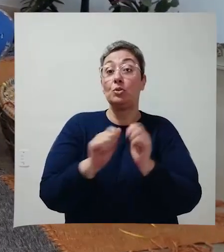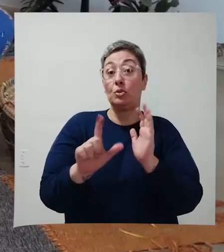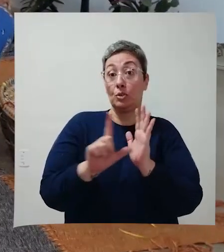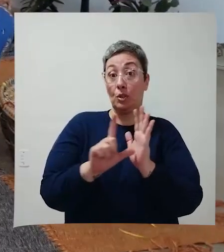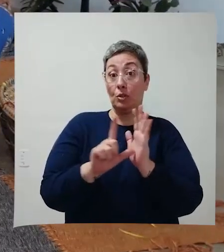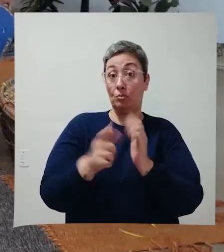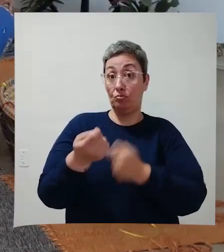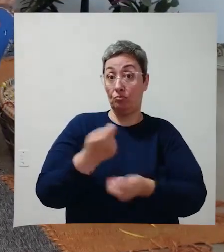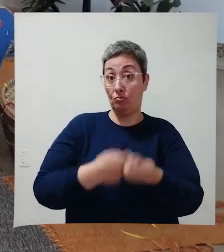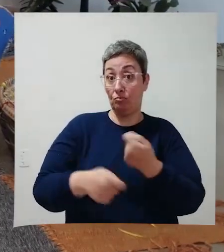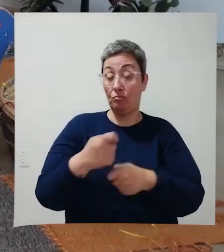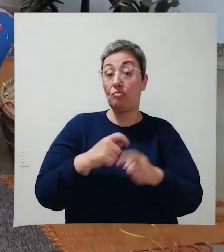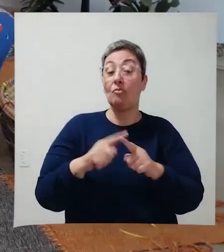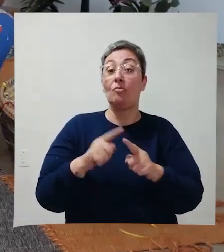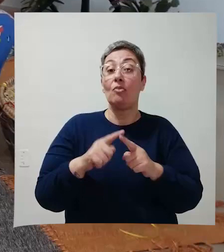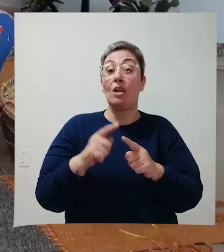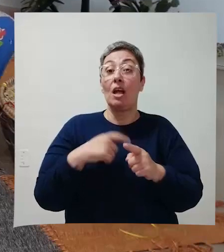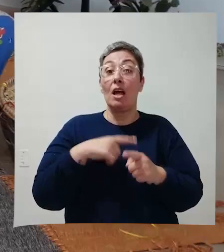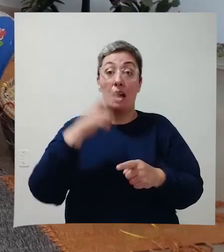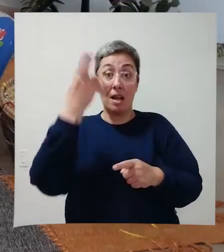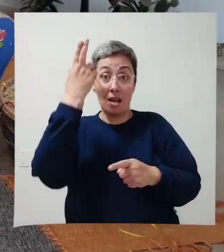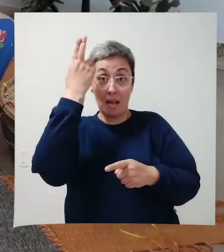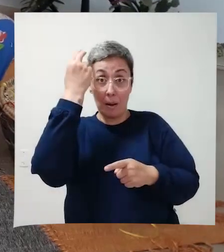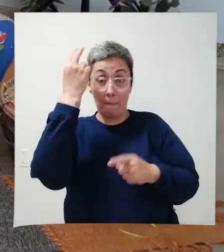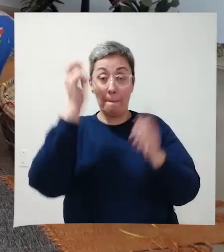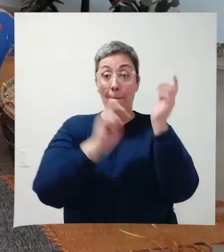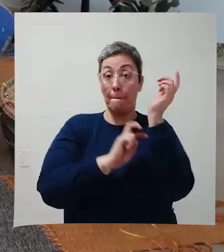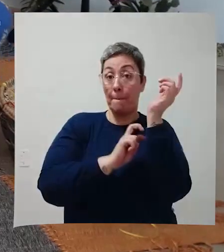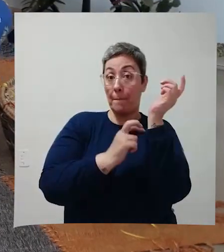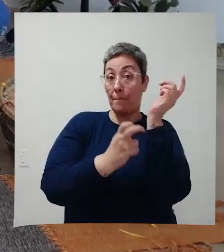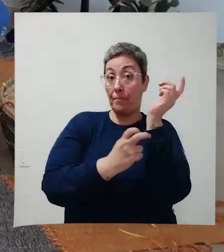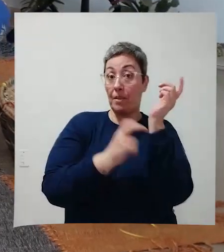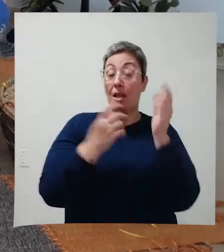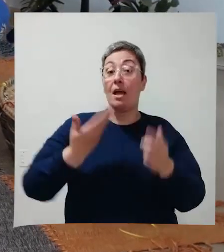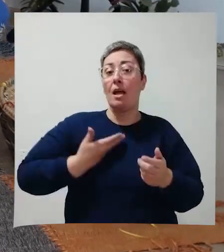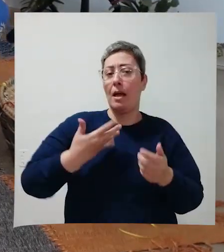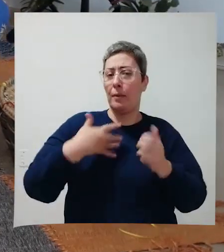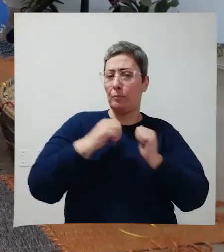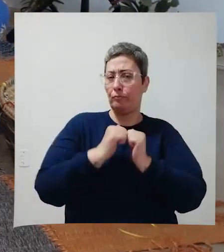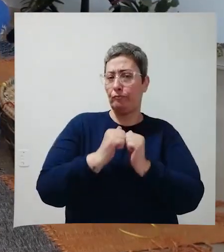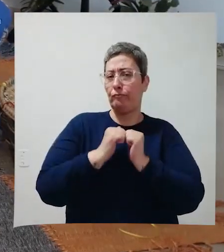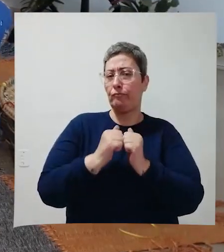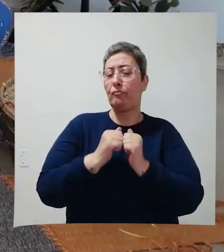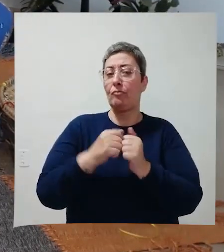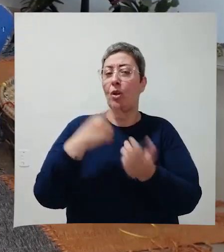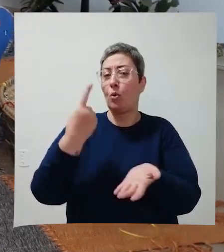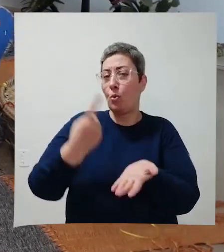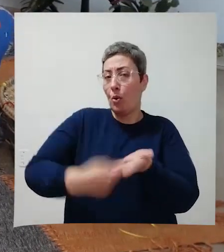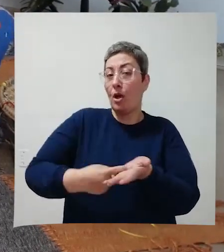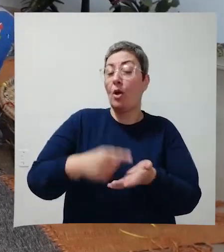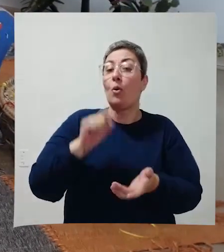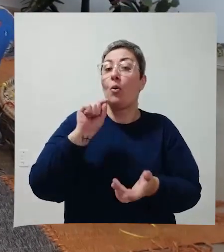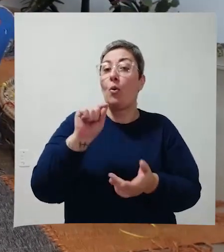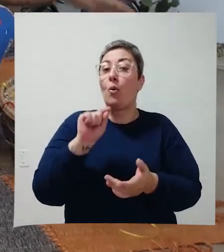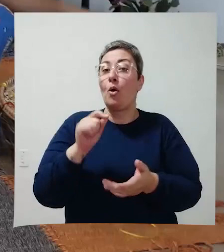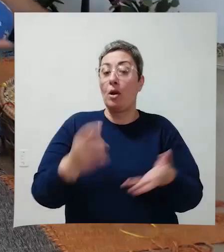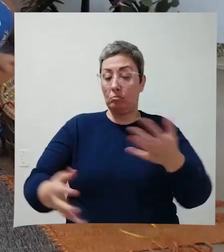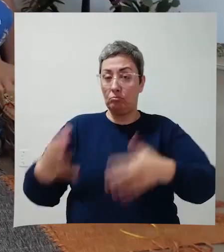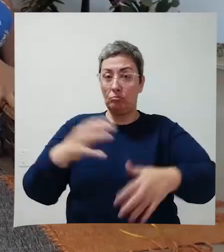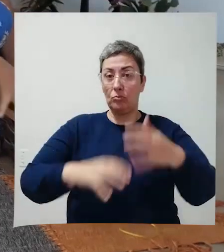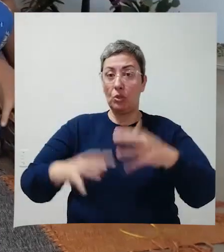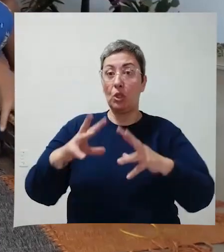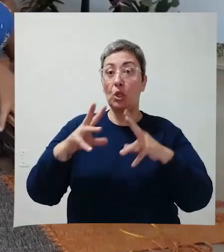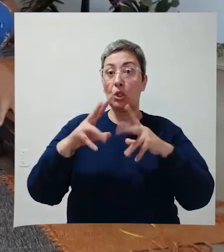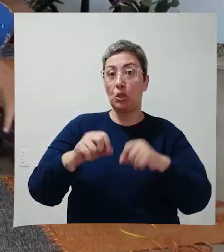aos comerciantes. A lebre e o camaleão, que eram amigos inseparáveis, resolveram então